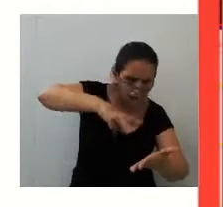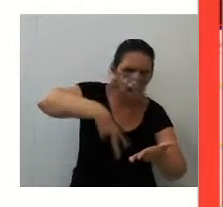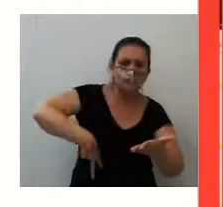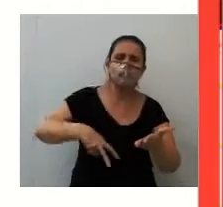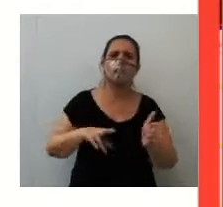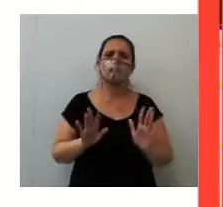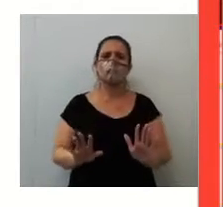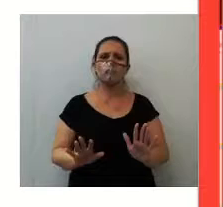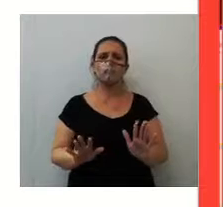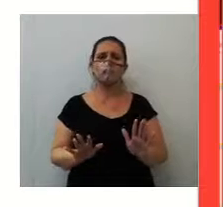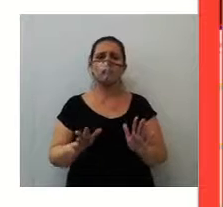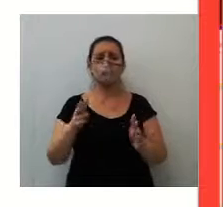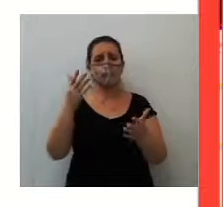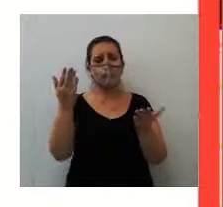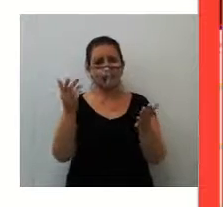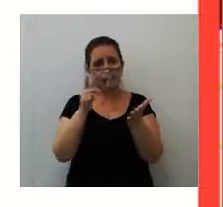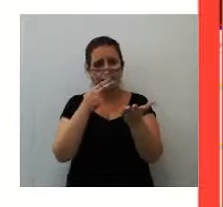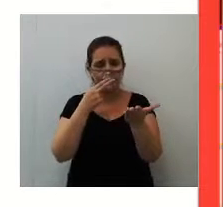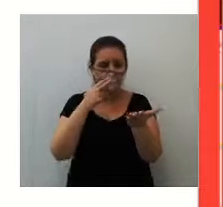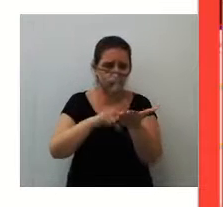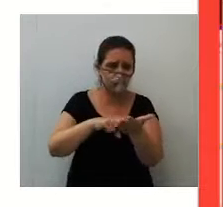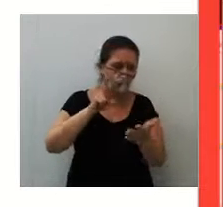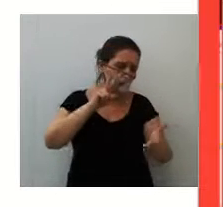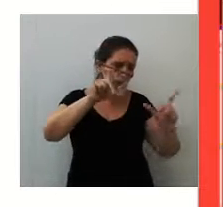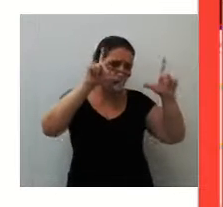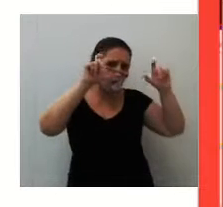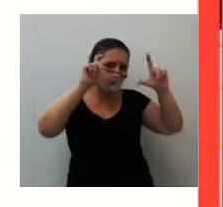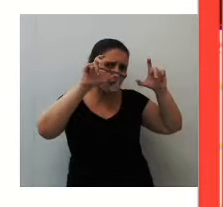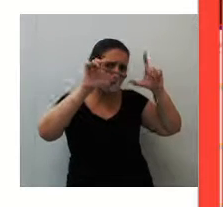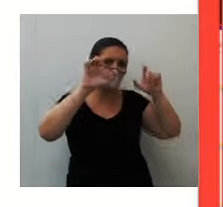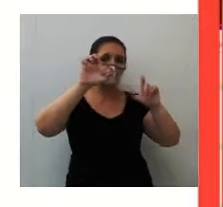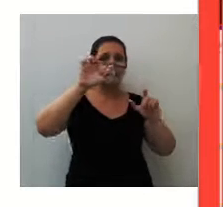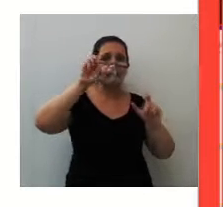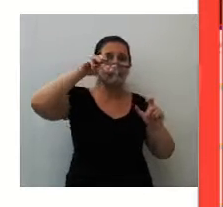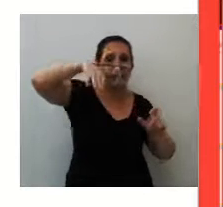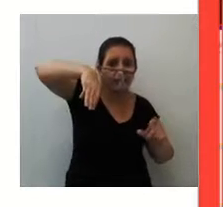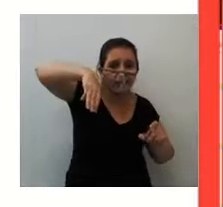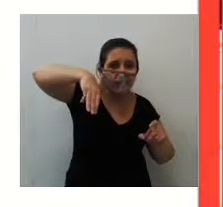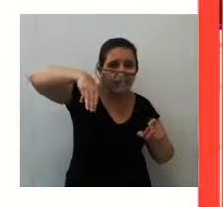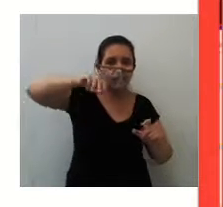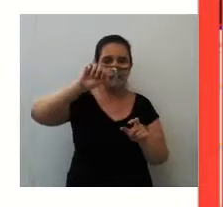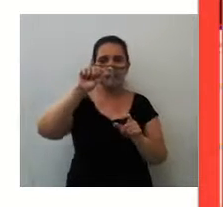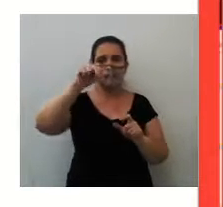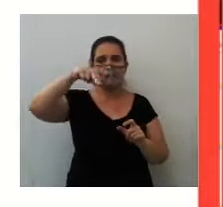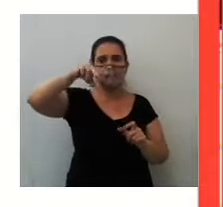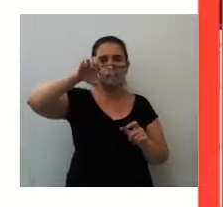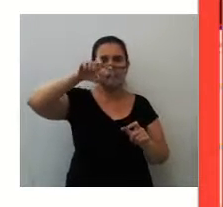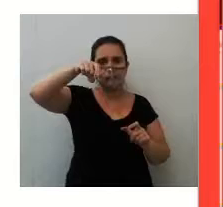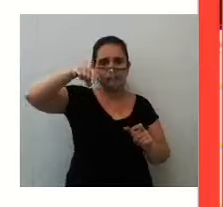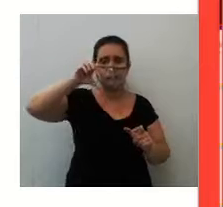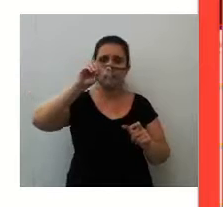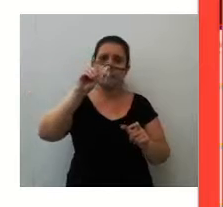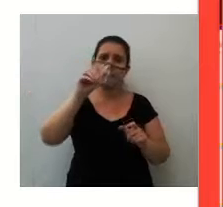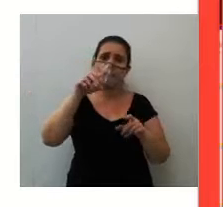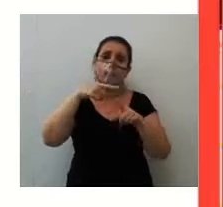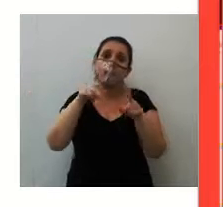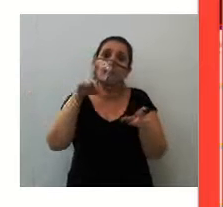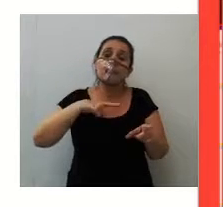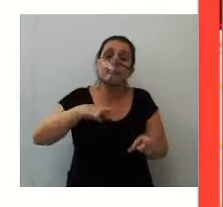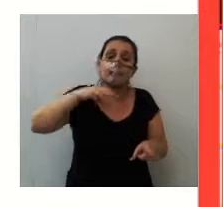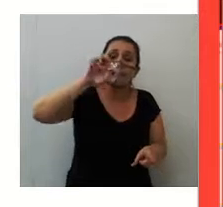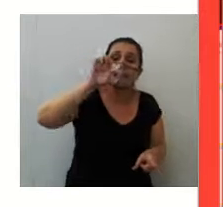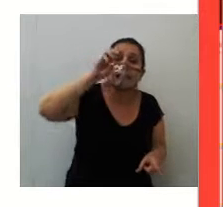fotografias em anexo o luis fotografia tá no masculino feminino está no plural